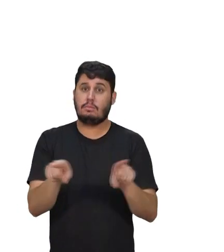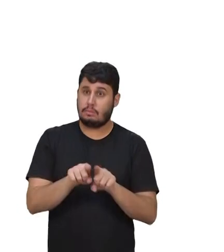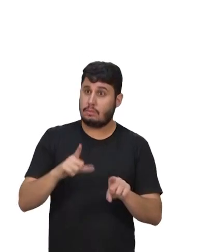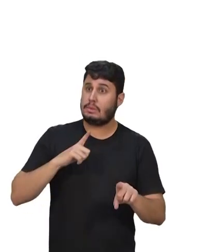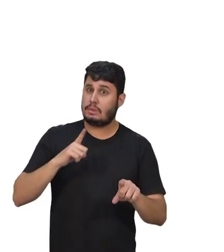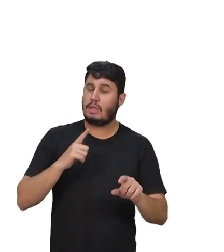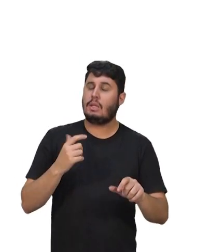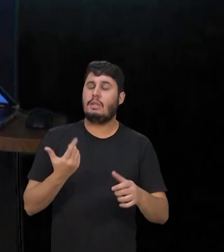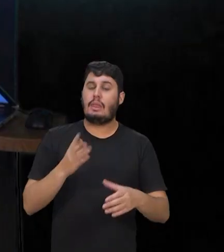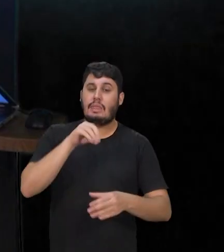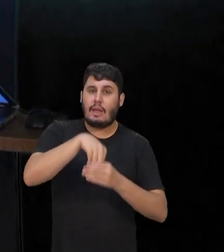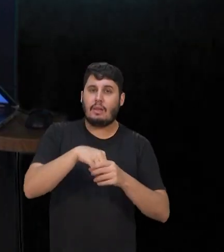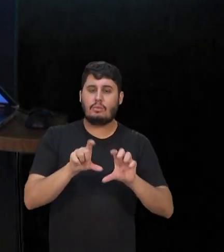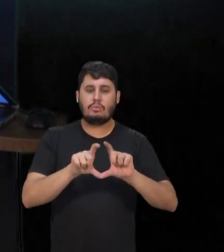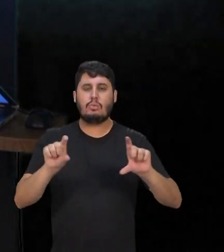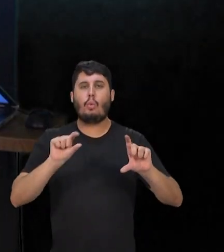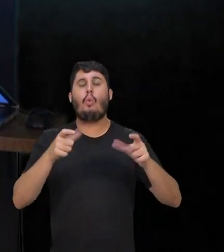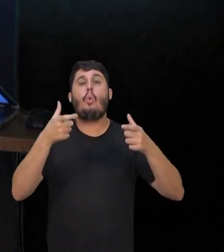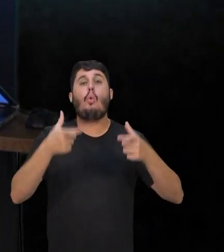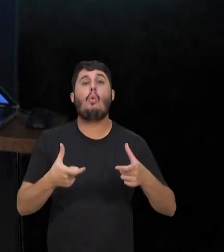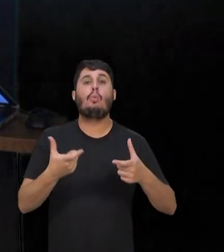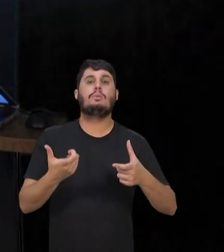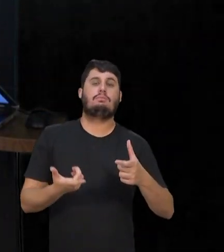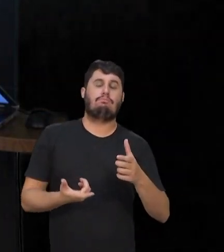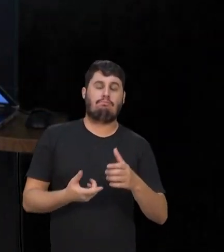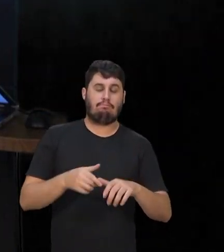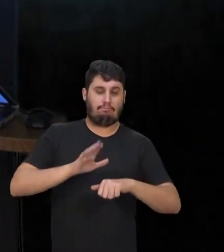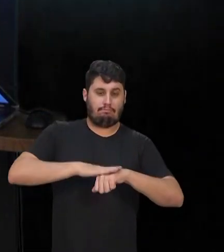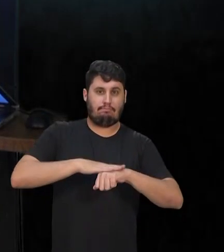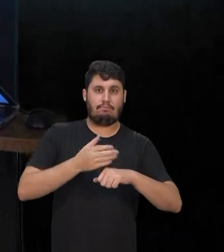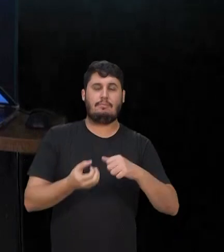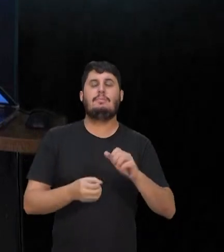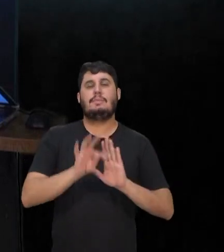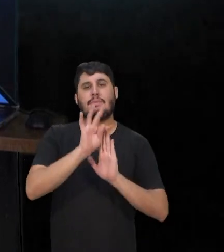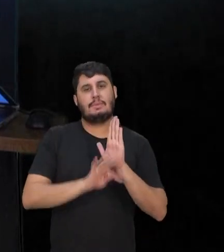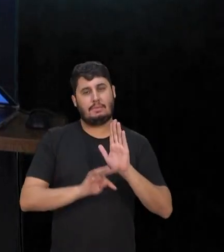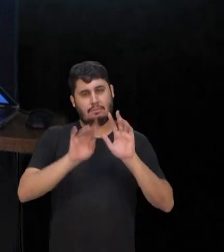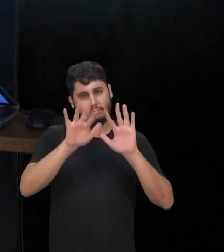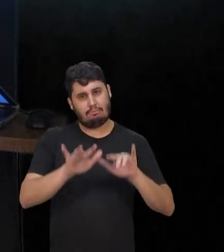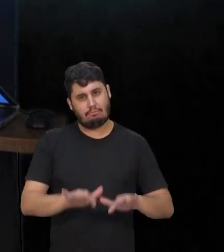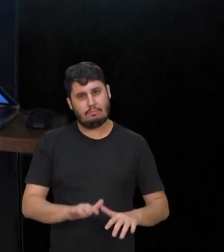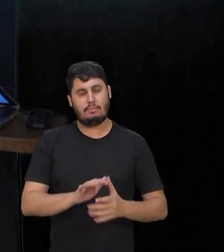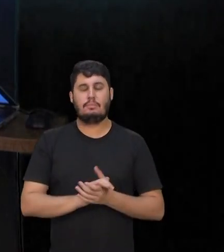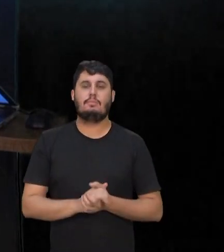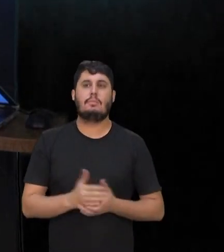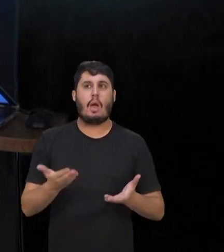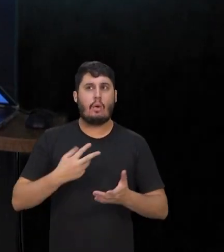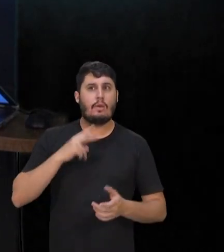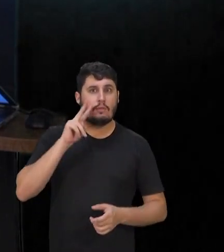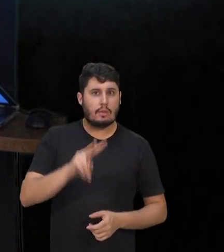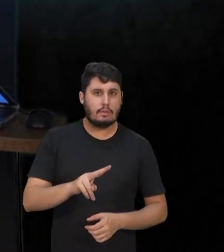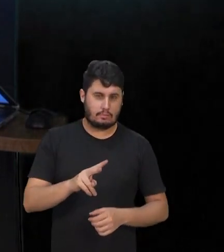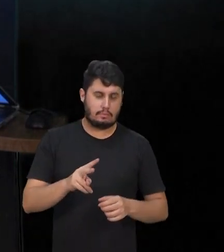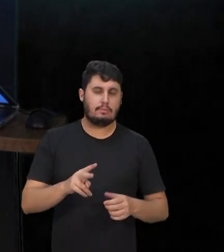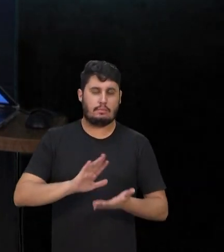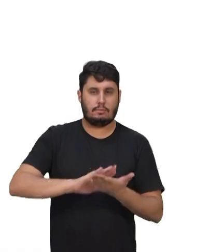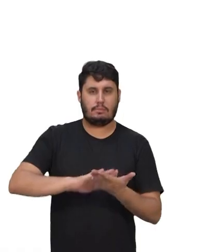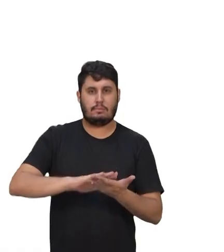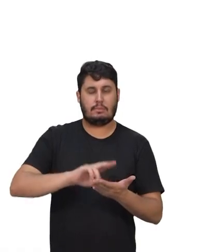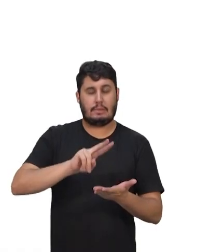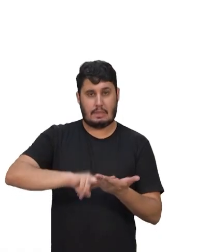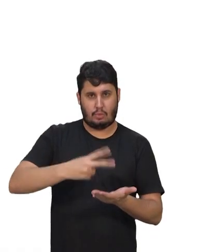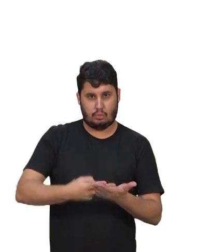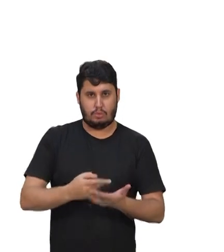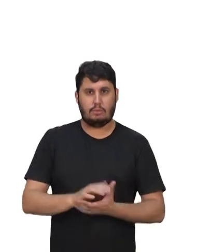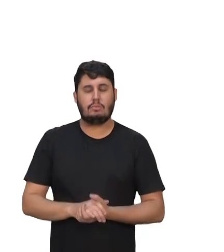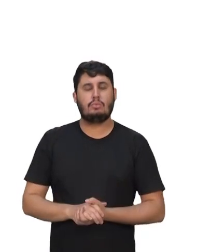texto. Vamos analisá-lo agora, só que em português. Então a gente tem Cidade do México. José Rodrigues caminha